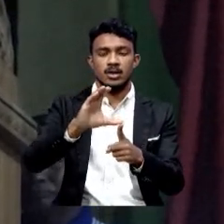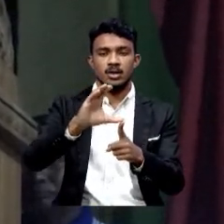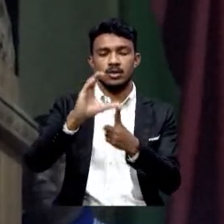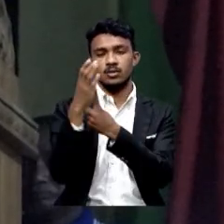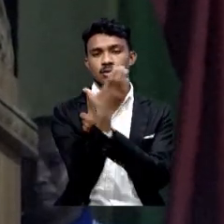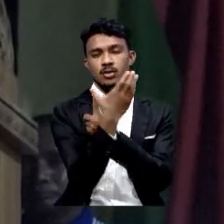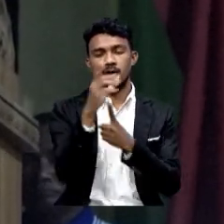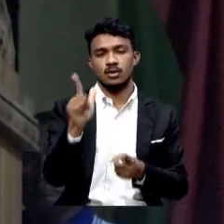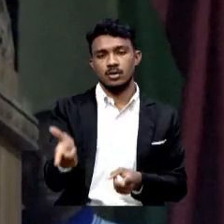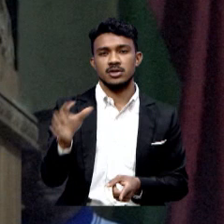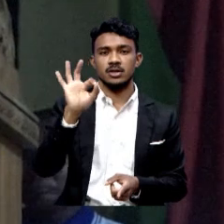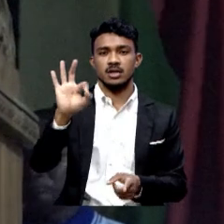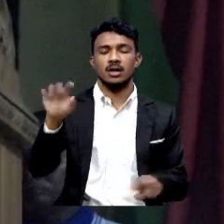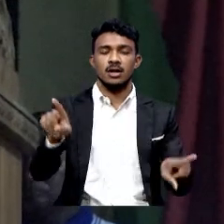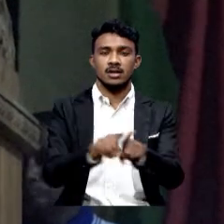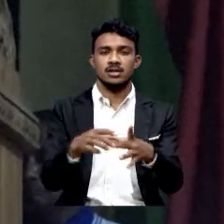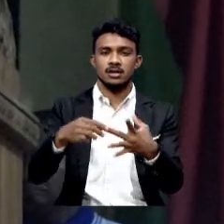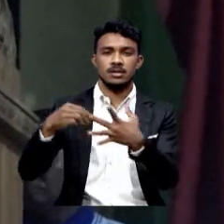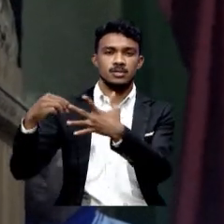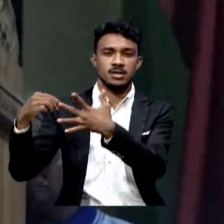nebe sai especial